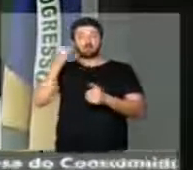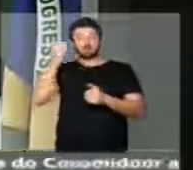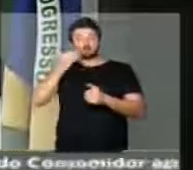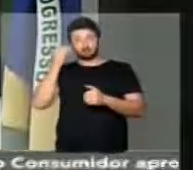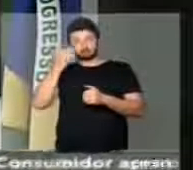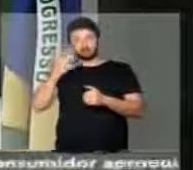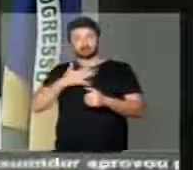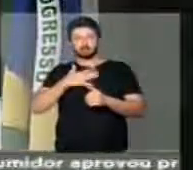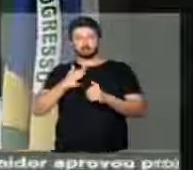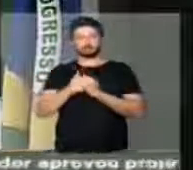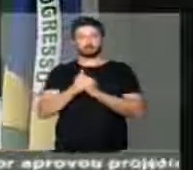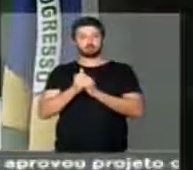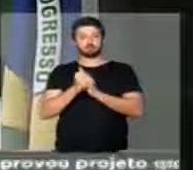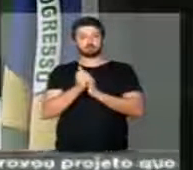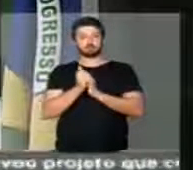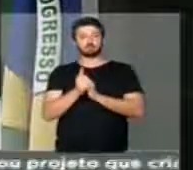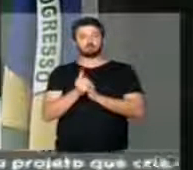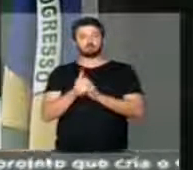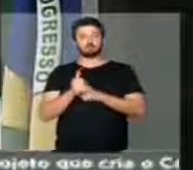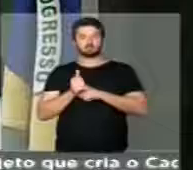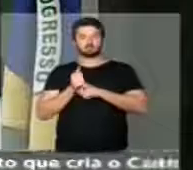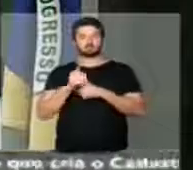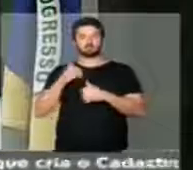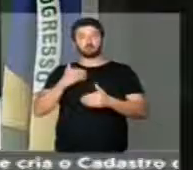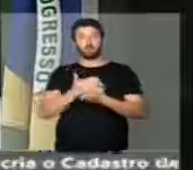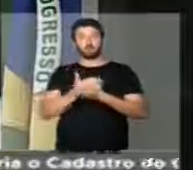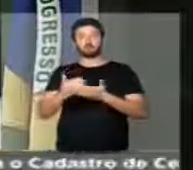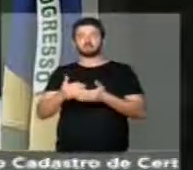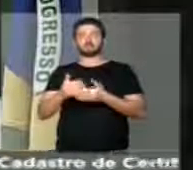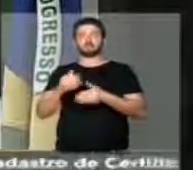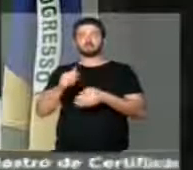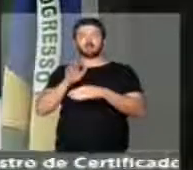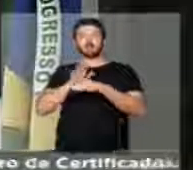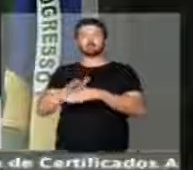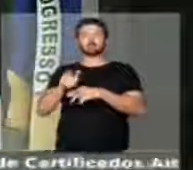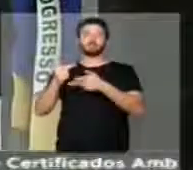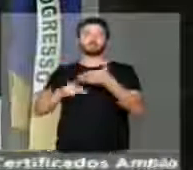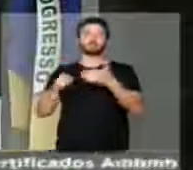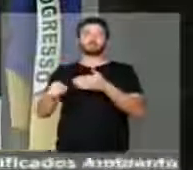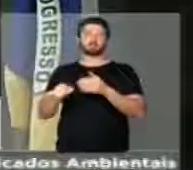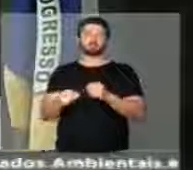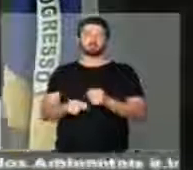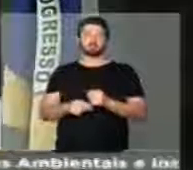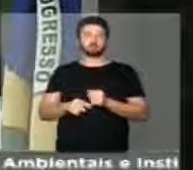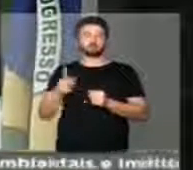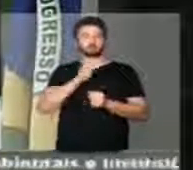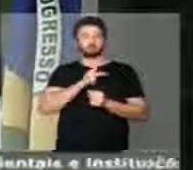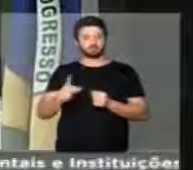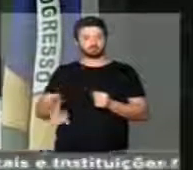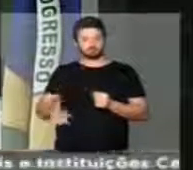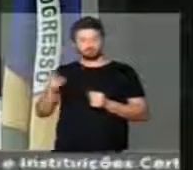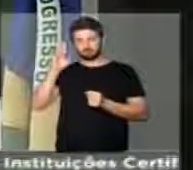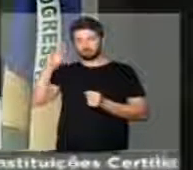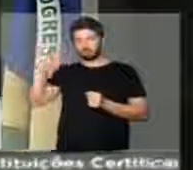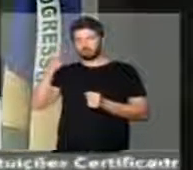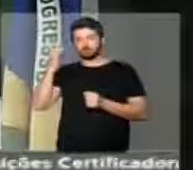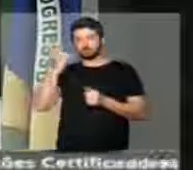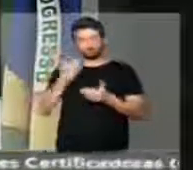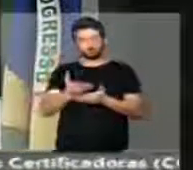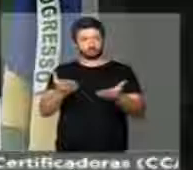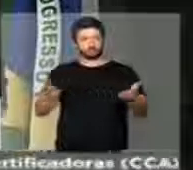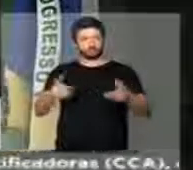que tive, que entrei com esse projeto. Senhor presidente, senhoras e senhores